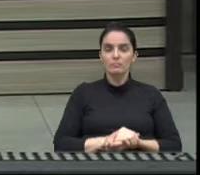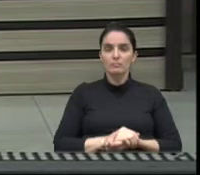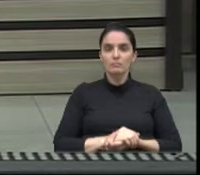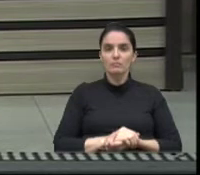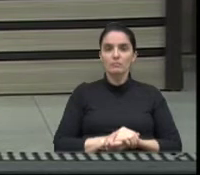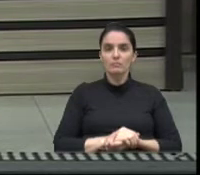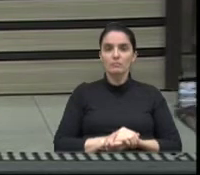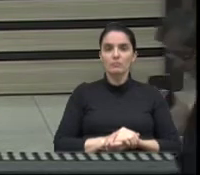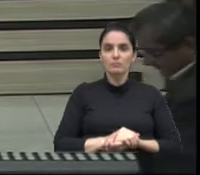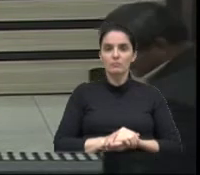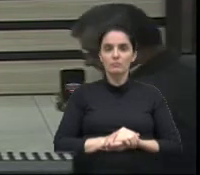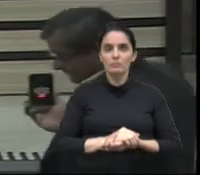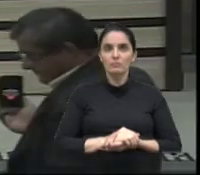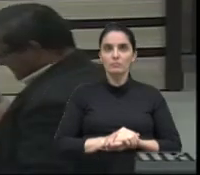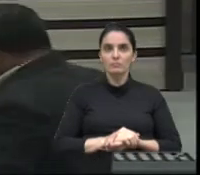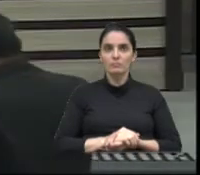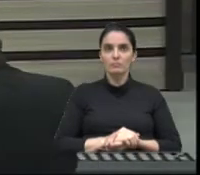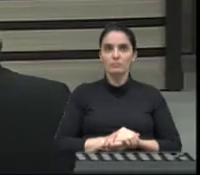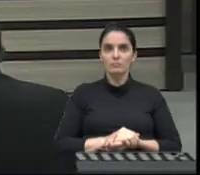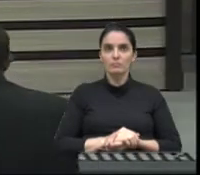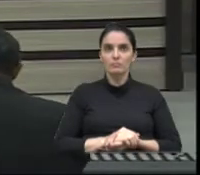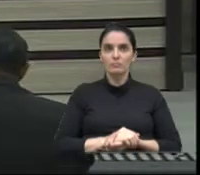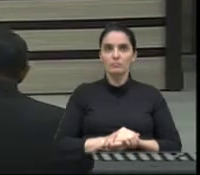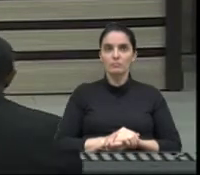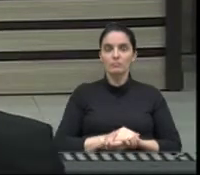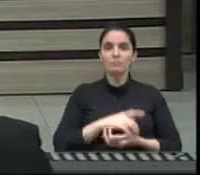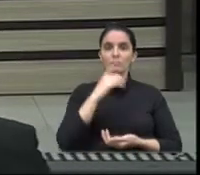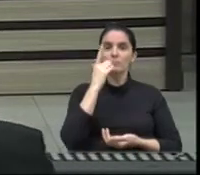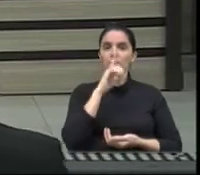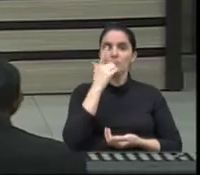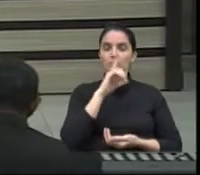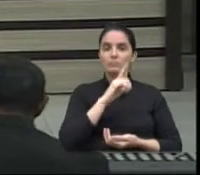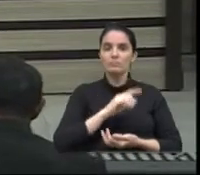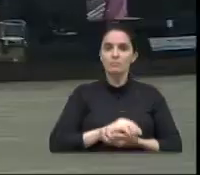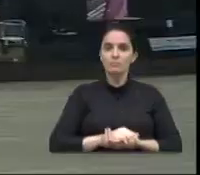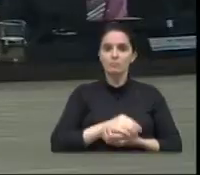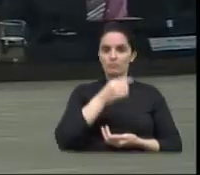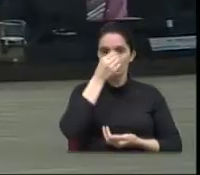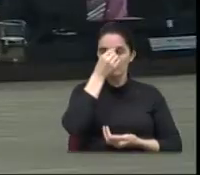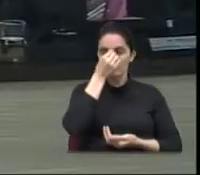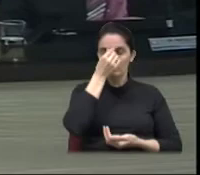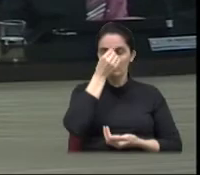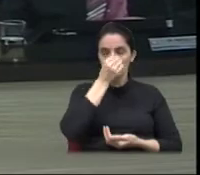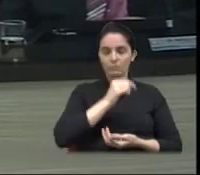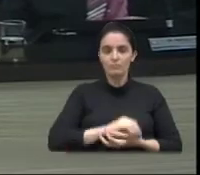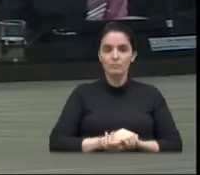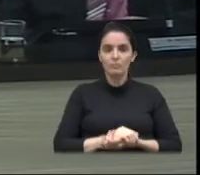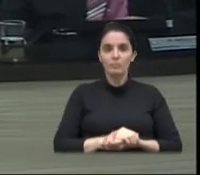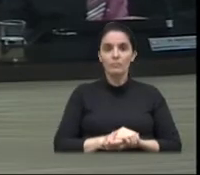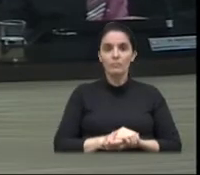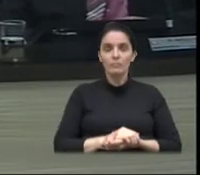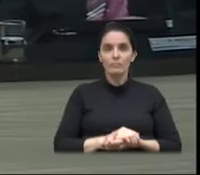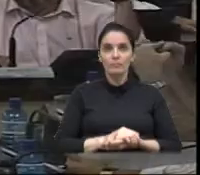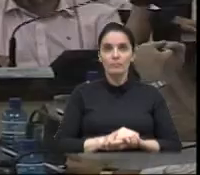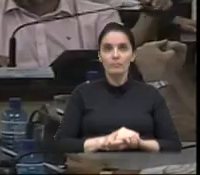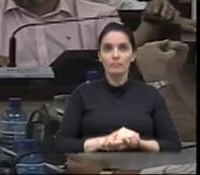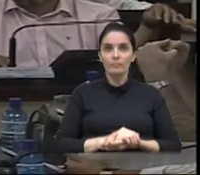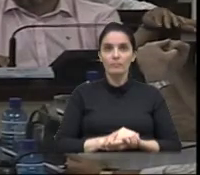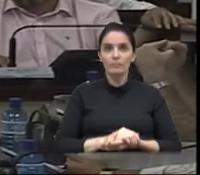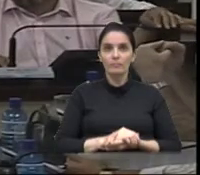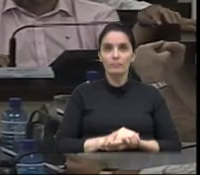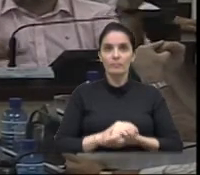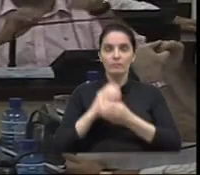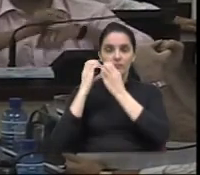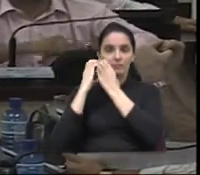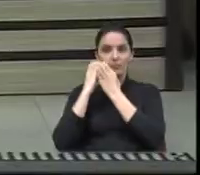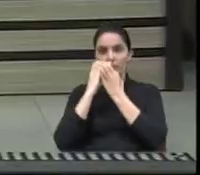A ordem eu do dia. Eu também quero, senhor presidente, Lemão. Lemão. Jorge. Jorge. Mir.